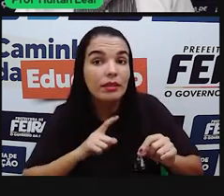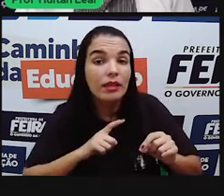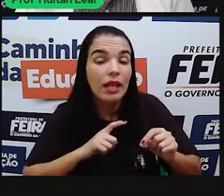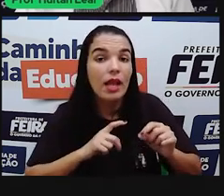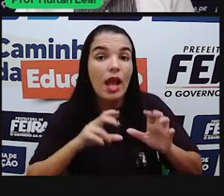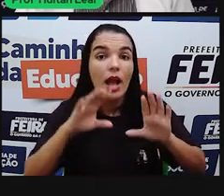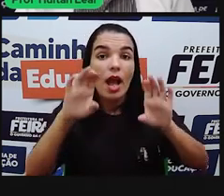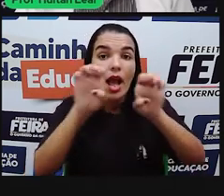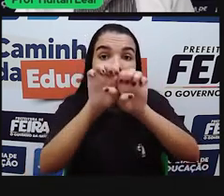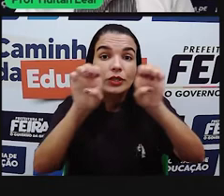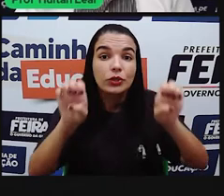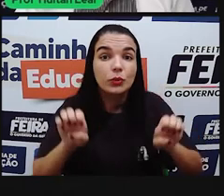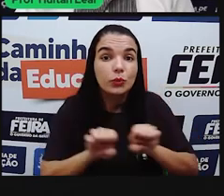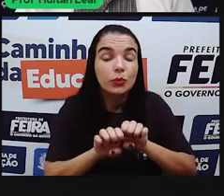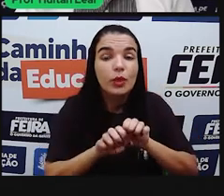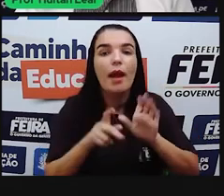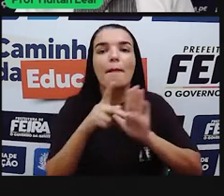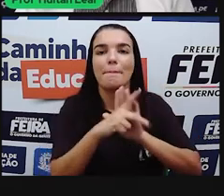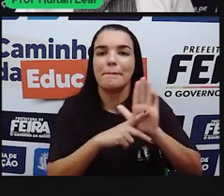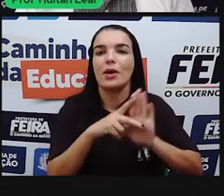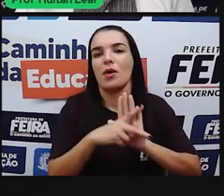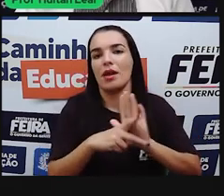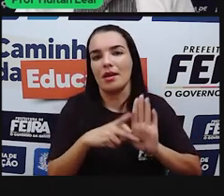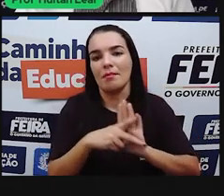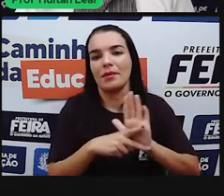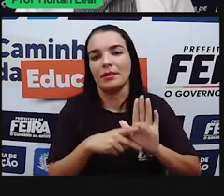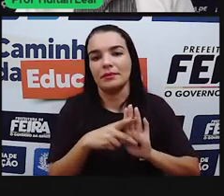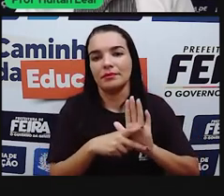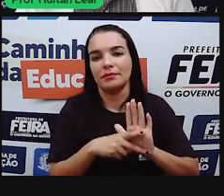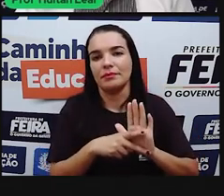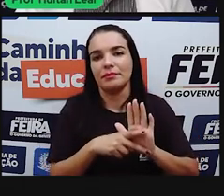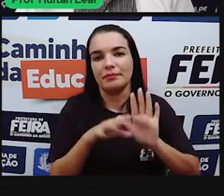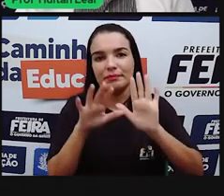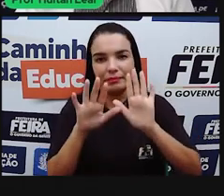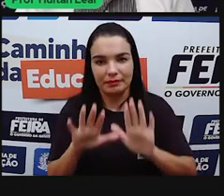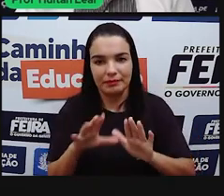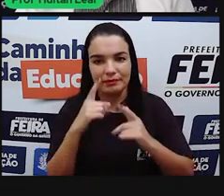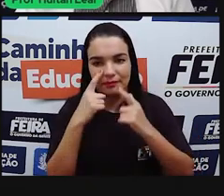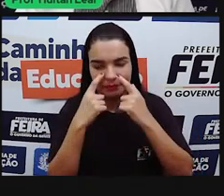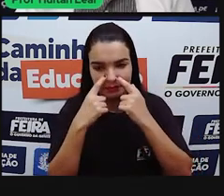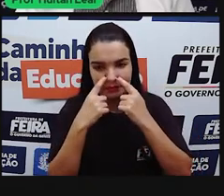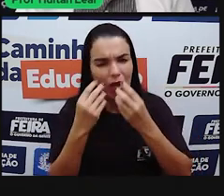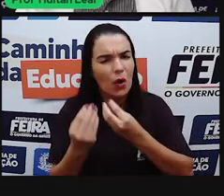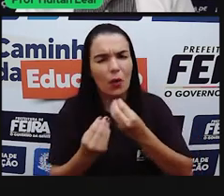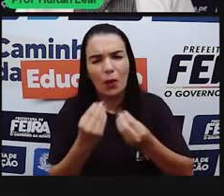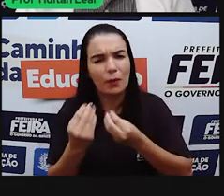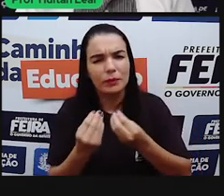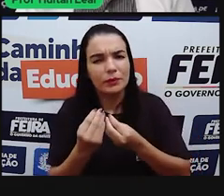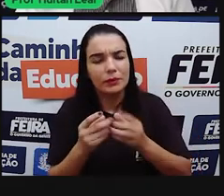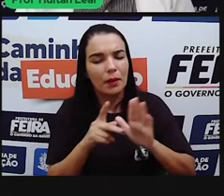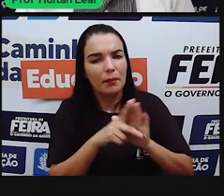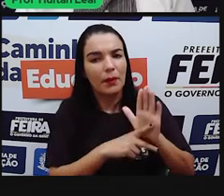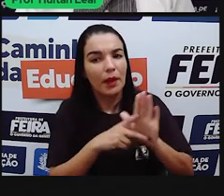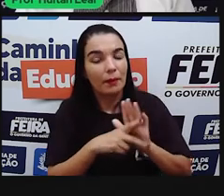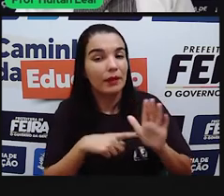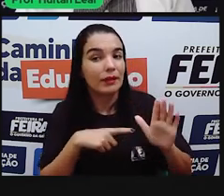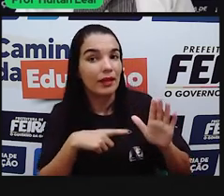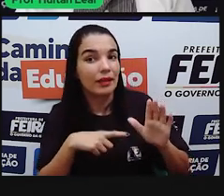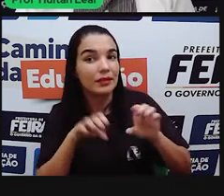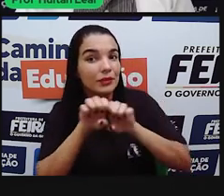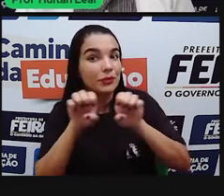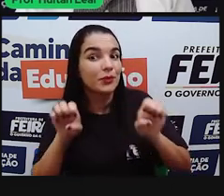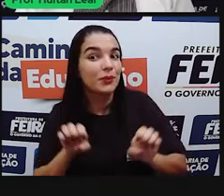de poema. Observe aí, nós já todos já conhecemos. Como é o poema? Ele